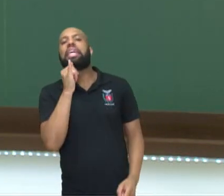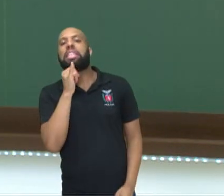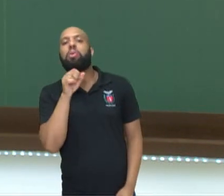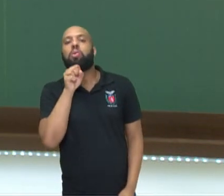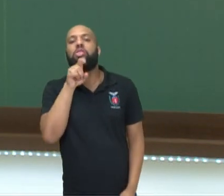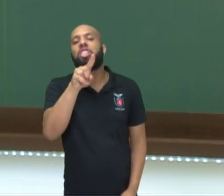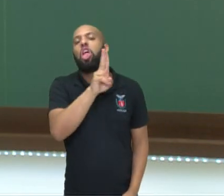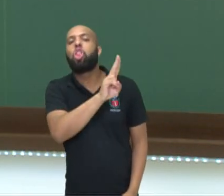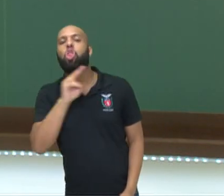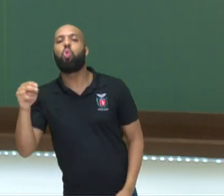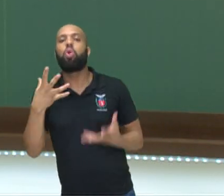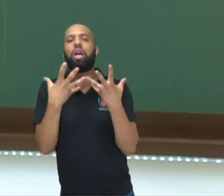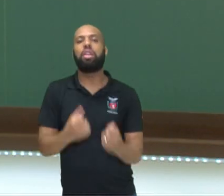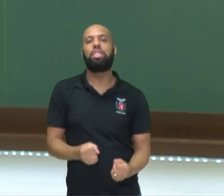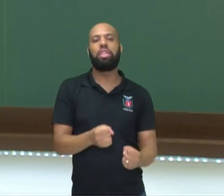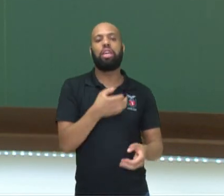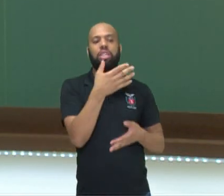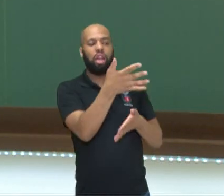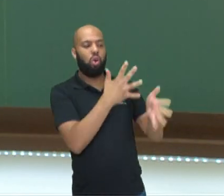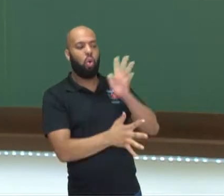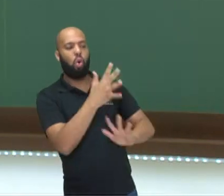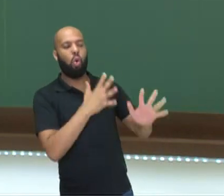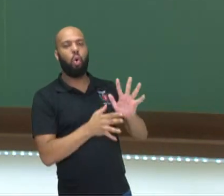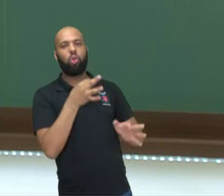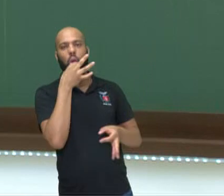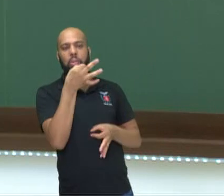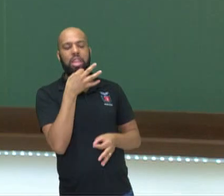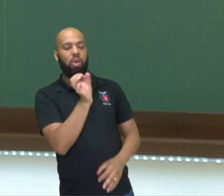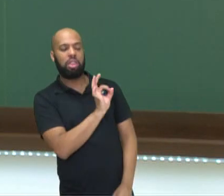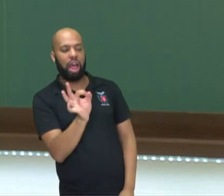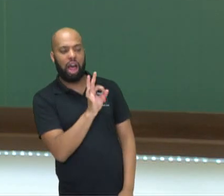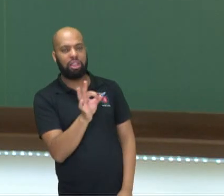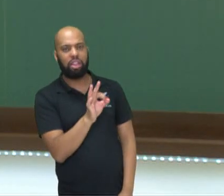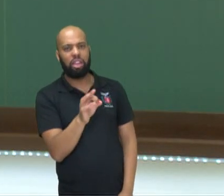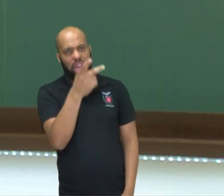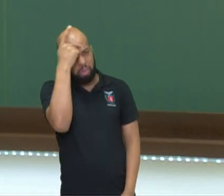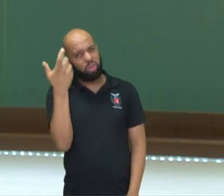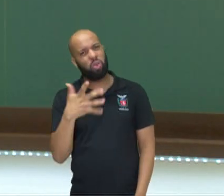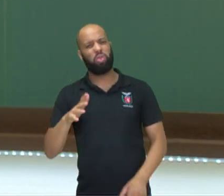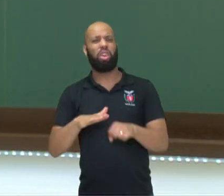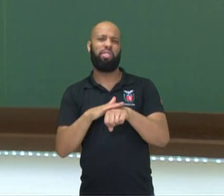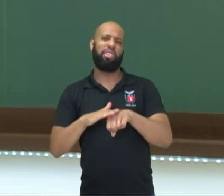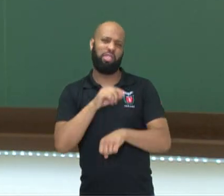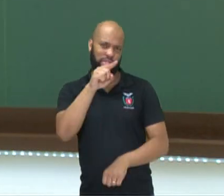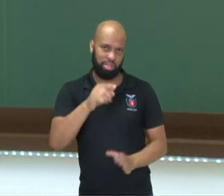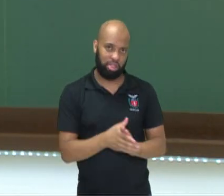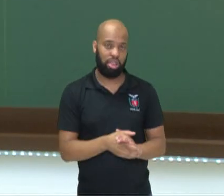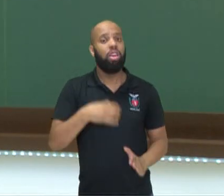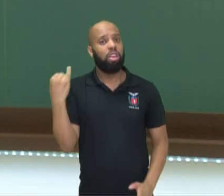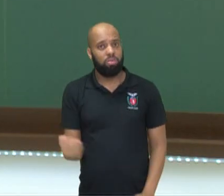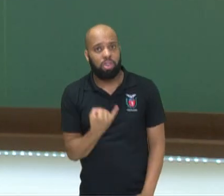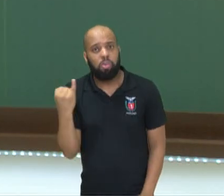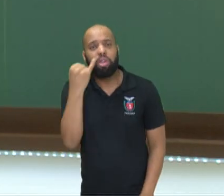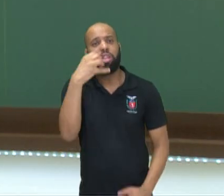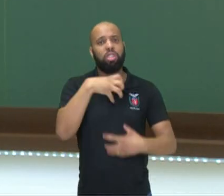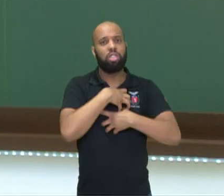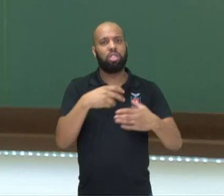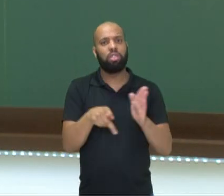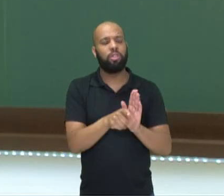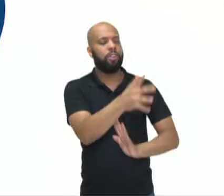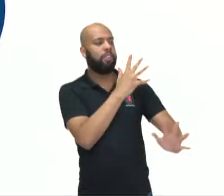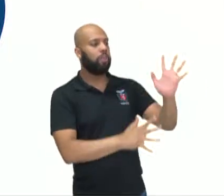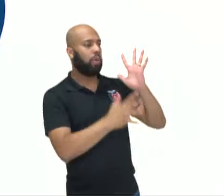está disponível para escutar o outro. Então é legal a gente começar a praticar esse processo da escuta